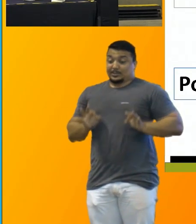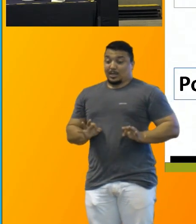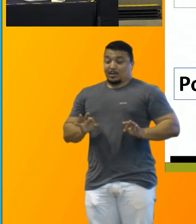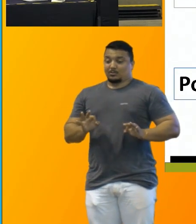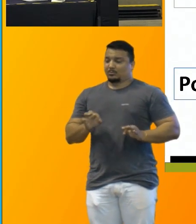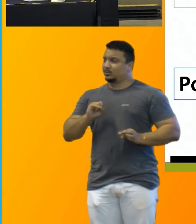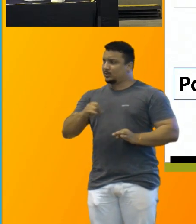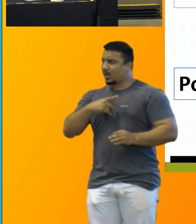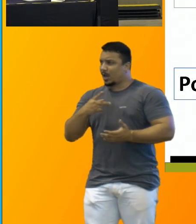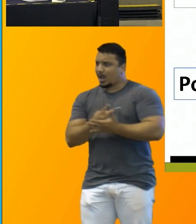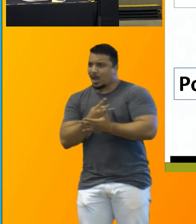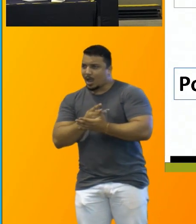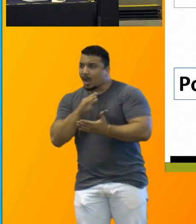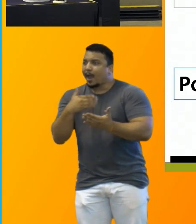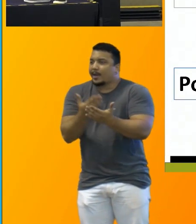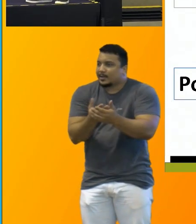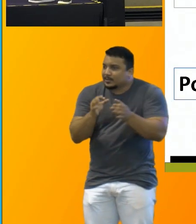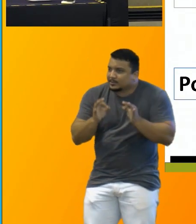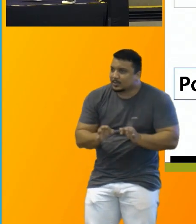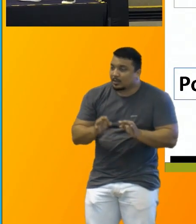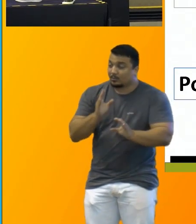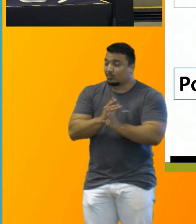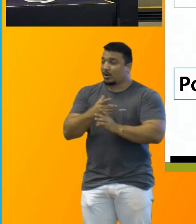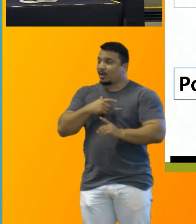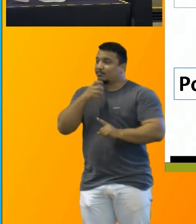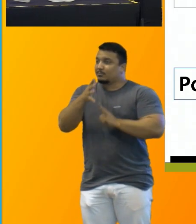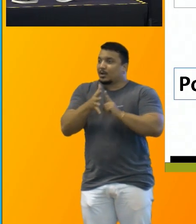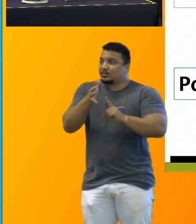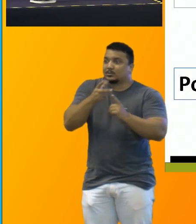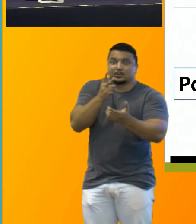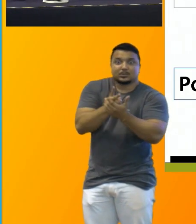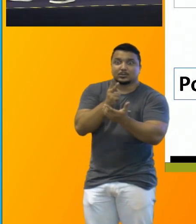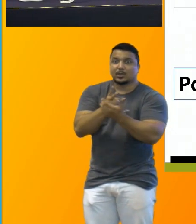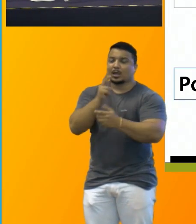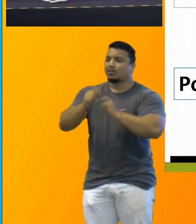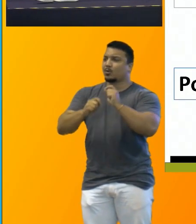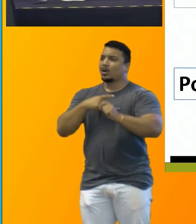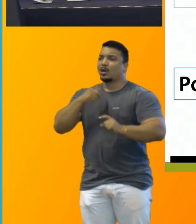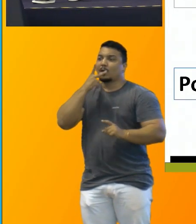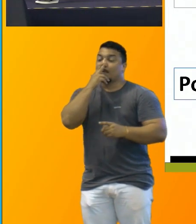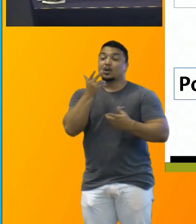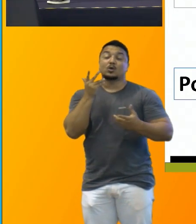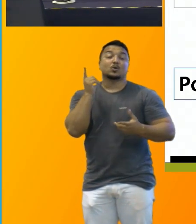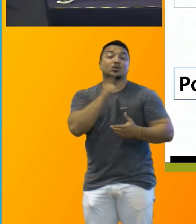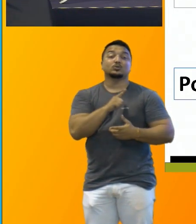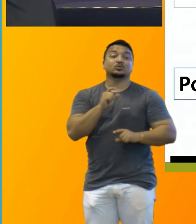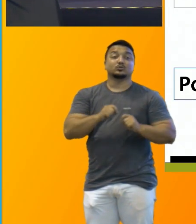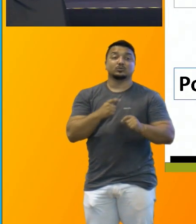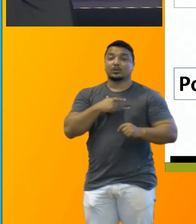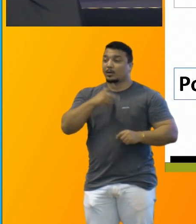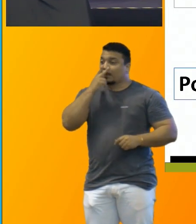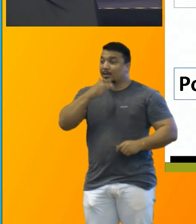errado. O discurso dos líderes populistas era um discurso o quê? Fala para mim.